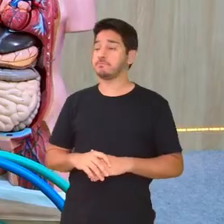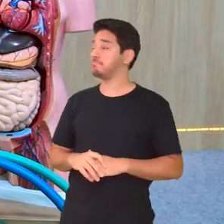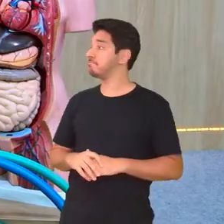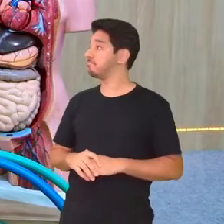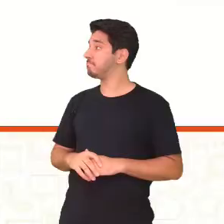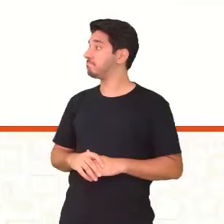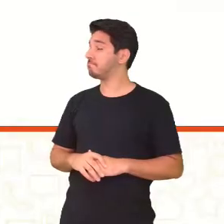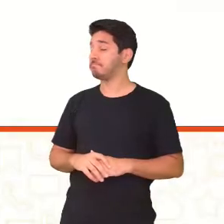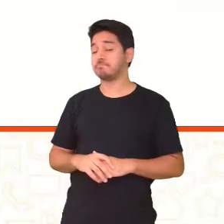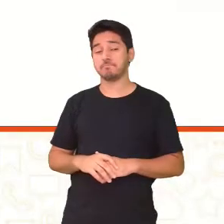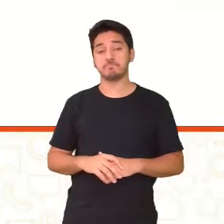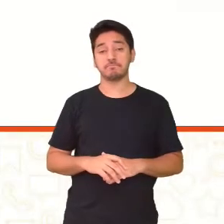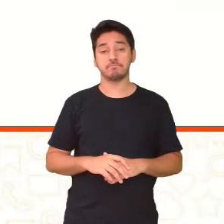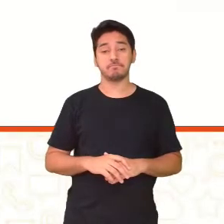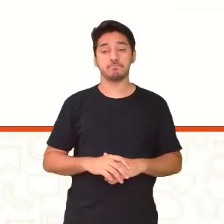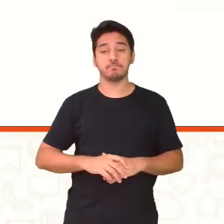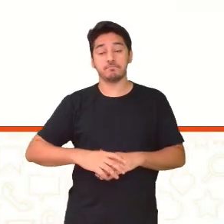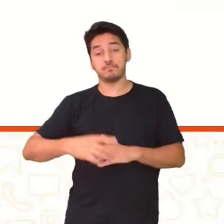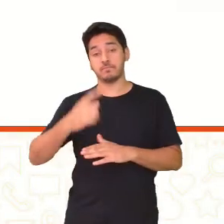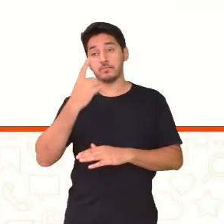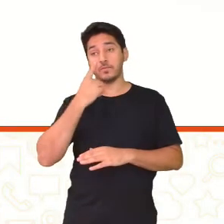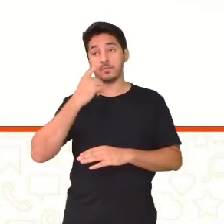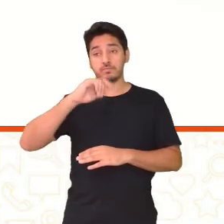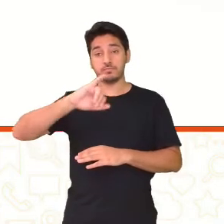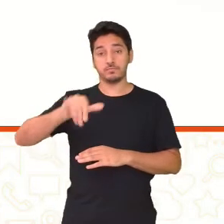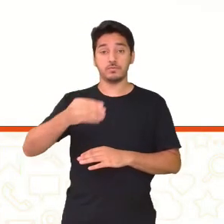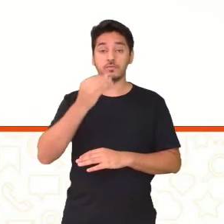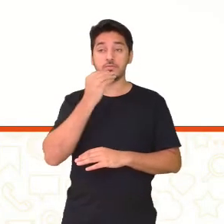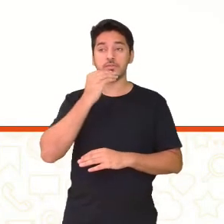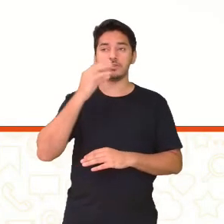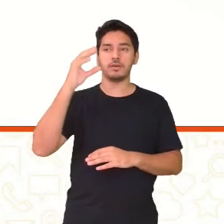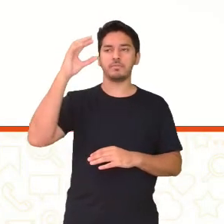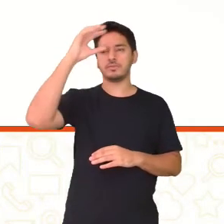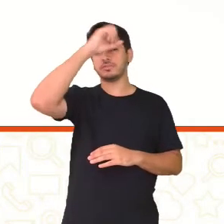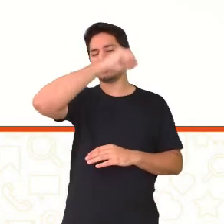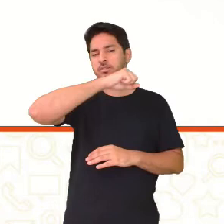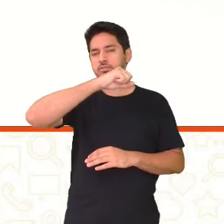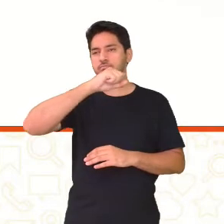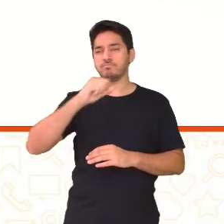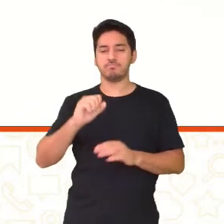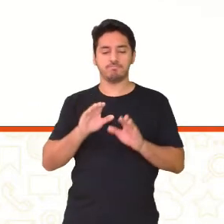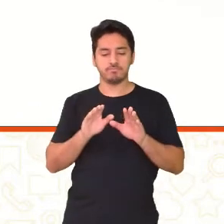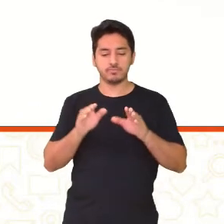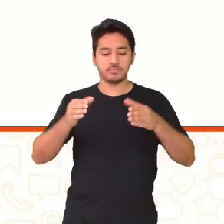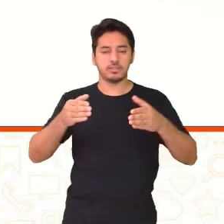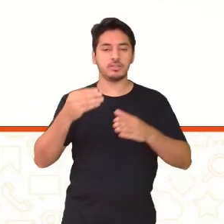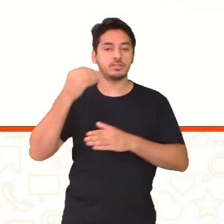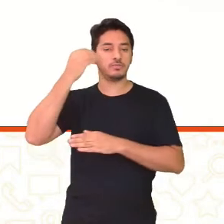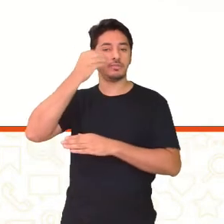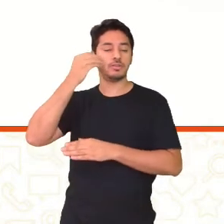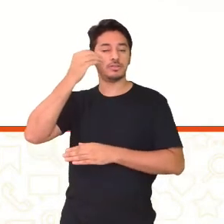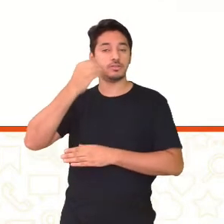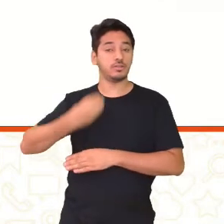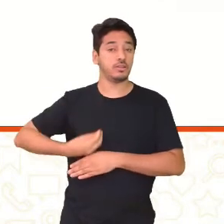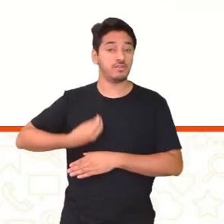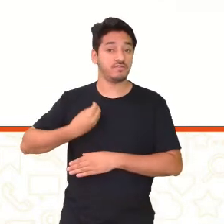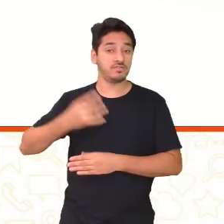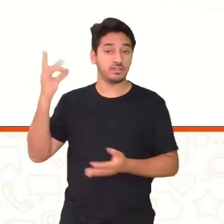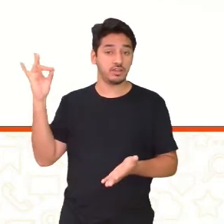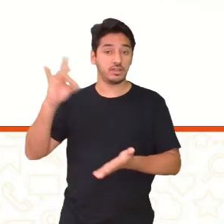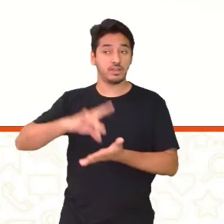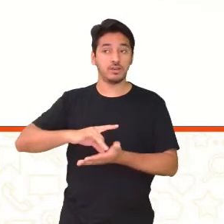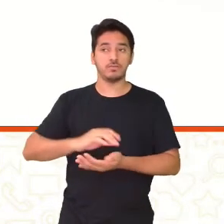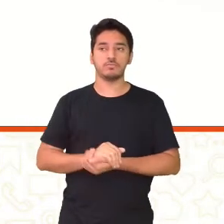Vamos continuar aqui conversando. Oportunidades de aprendizagem centrada em experiências de vida real, interação